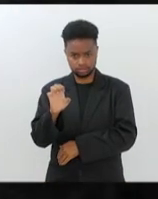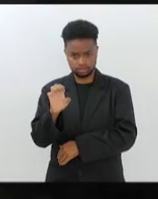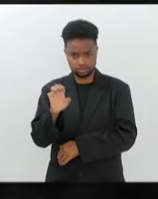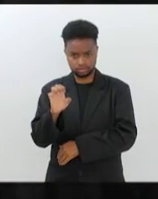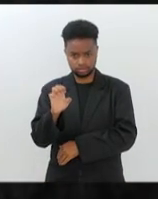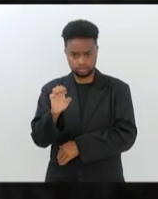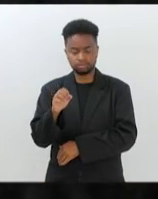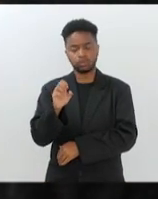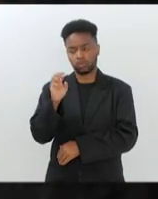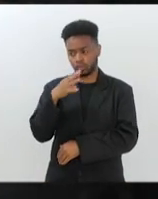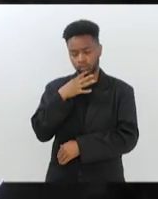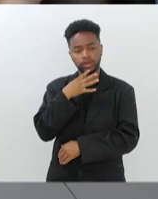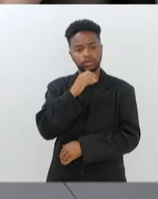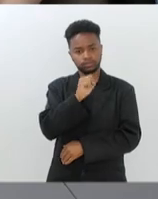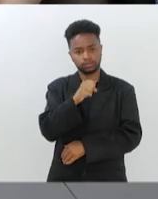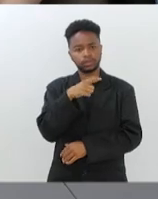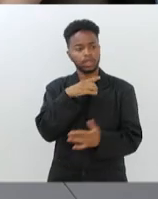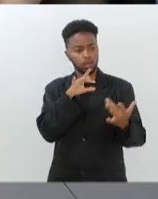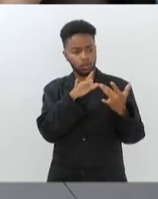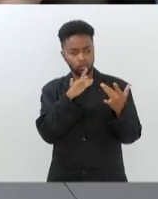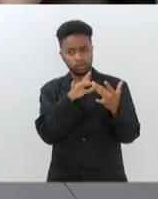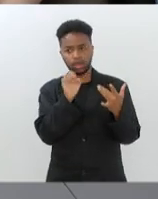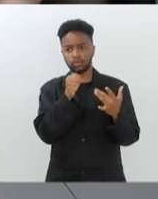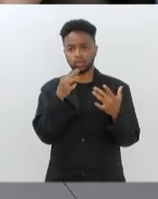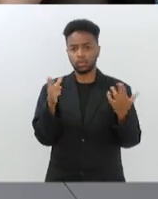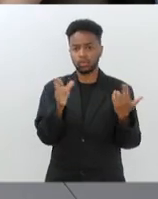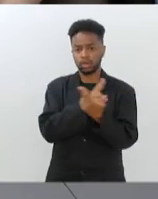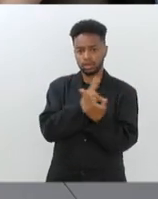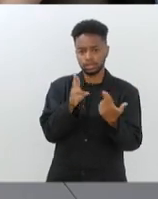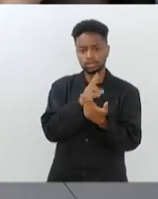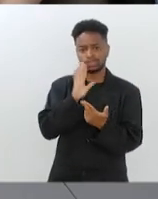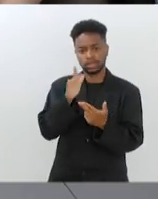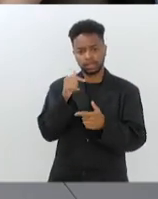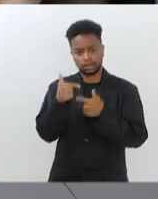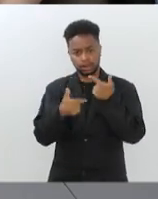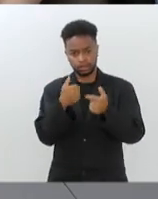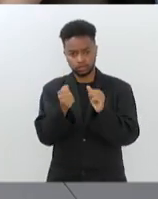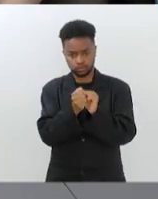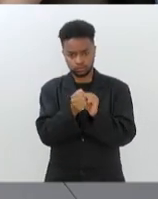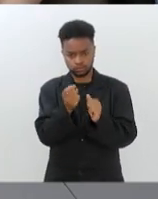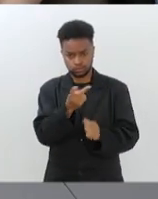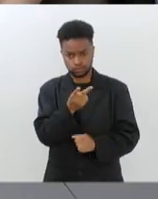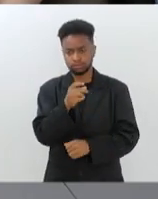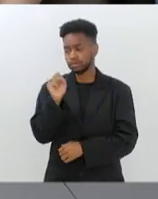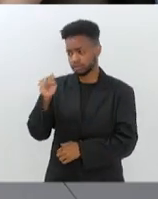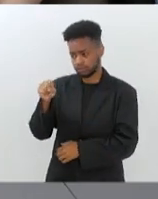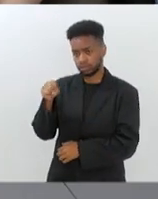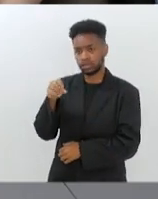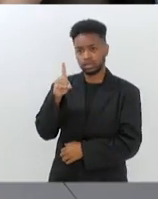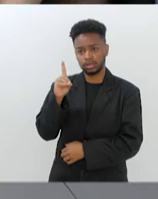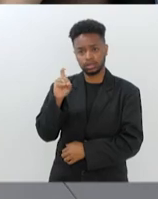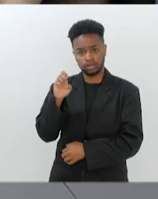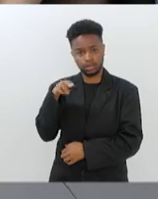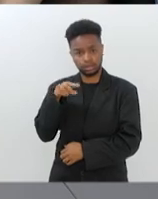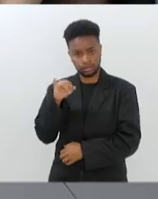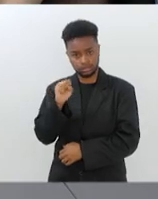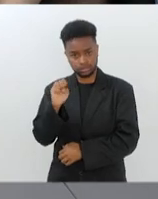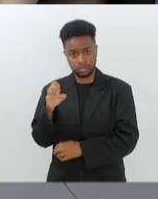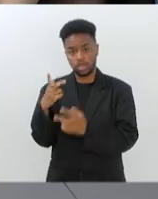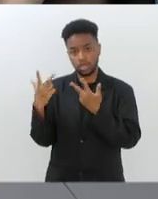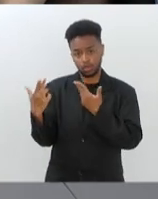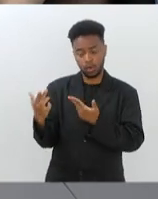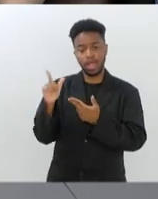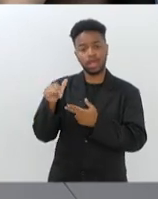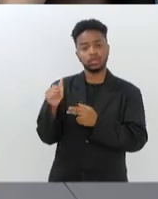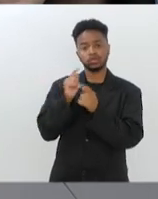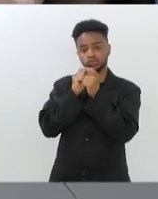conheço possui algum tipo de contato ou relacionamento de exercer atividades profissionais juntos sim a Denise como eu é jornalista de Formação